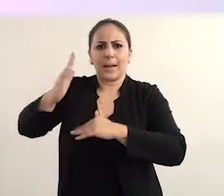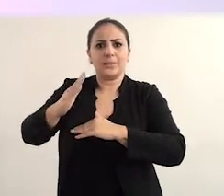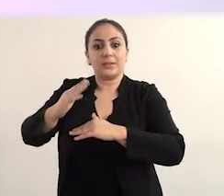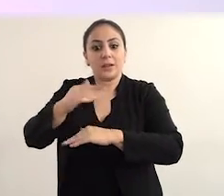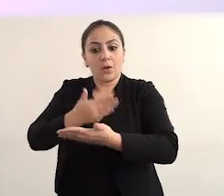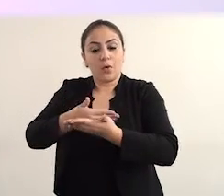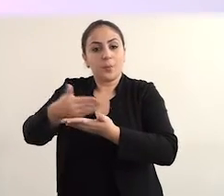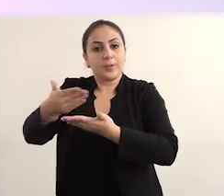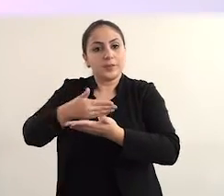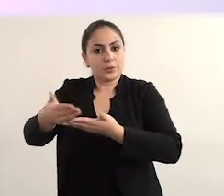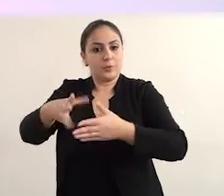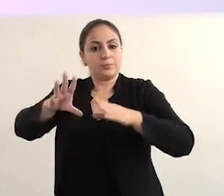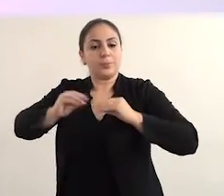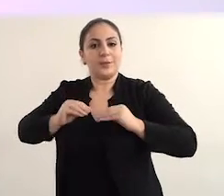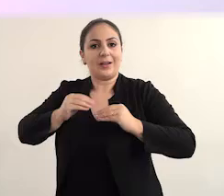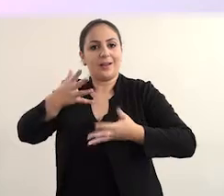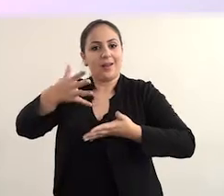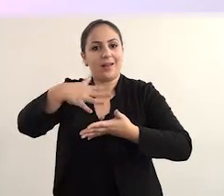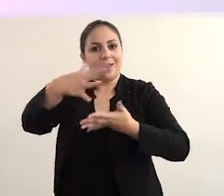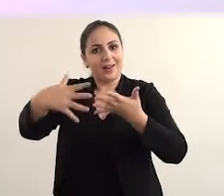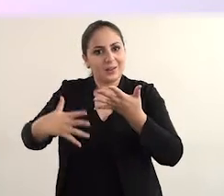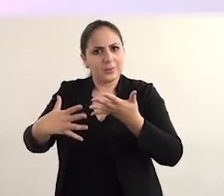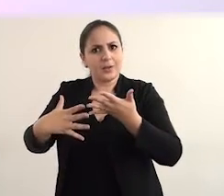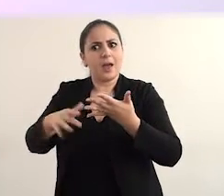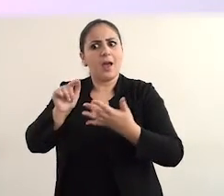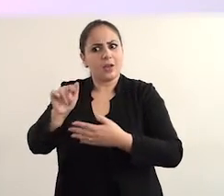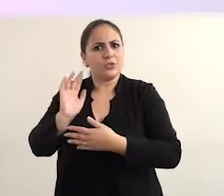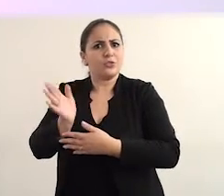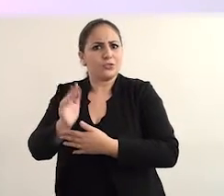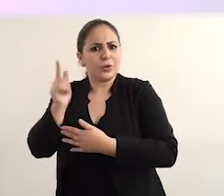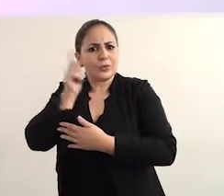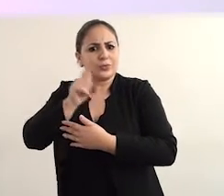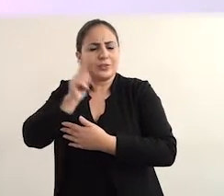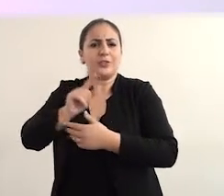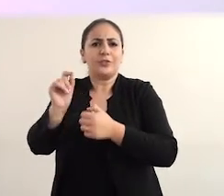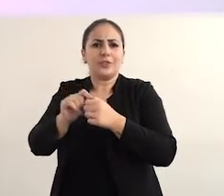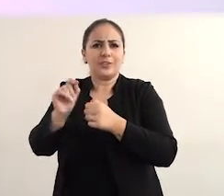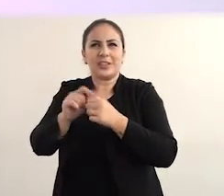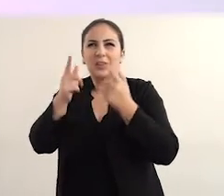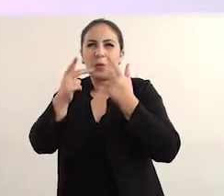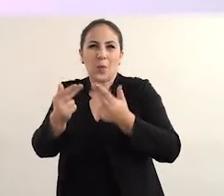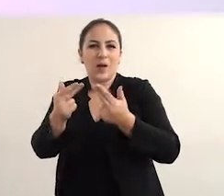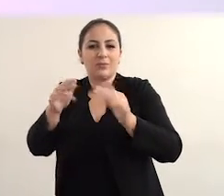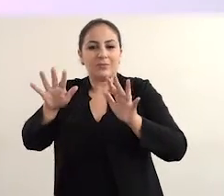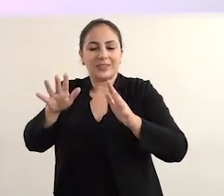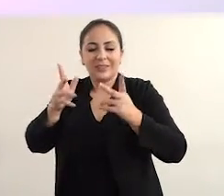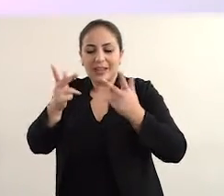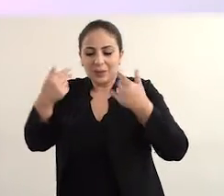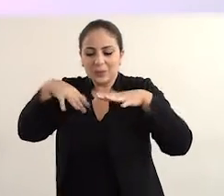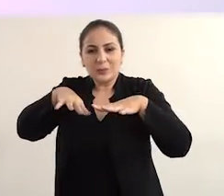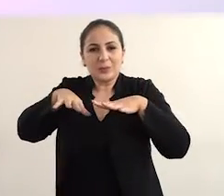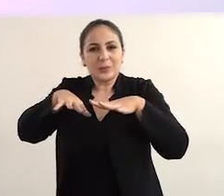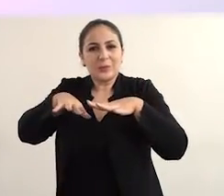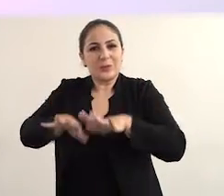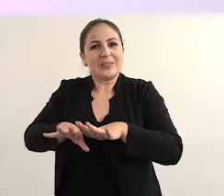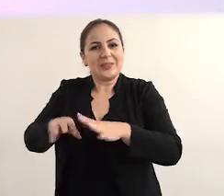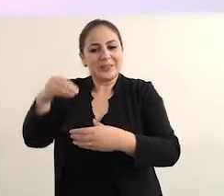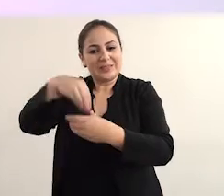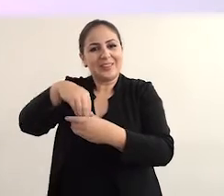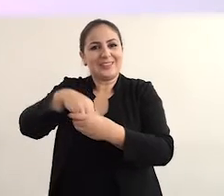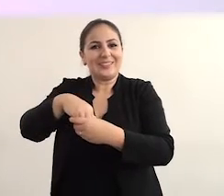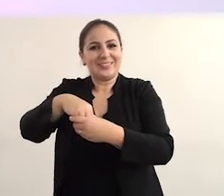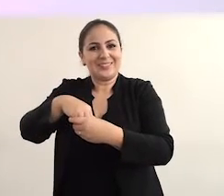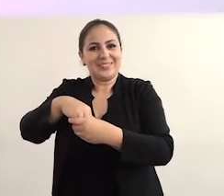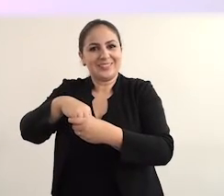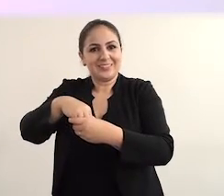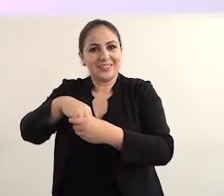que ela começou a adquirir a Libras, ela mesma já foi fazendo essa, digamos, essa inclusão dela mesmo dentro do grupo familiar, porque